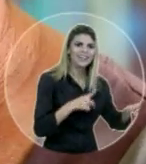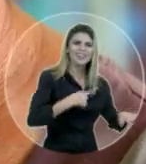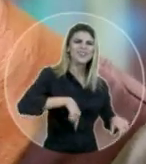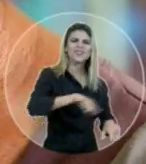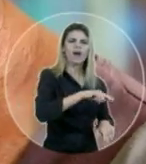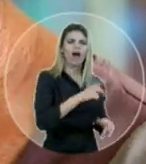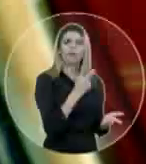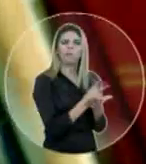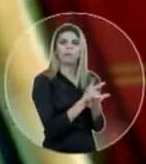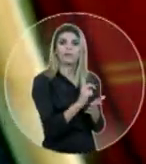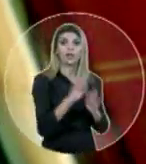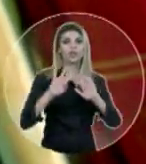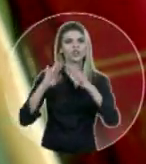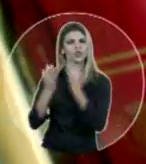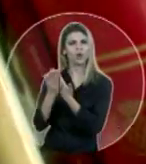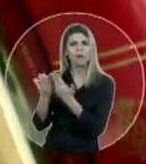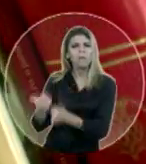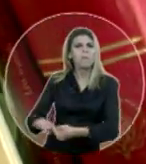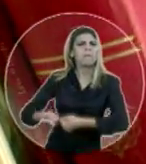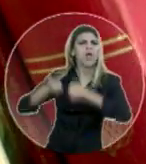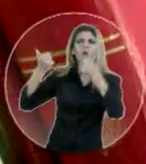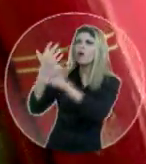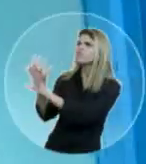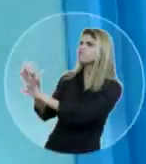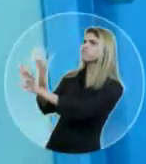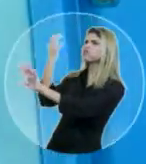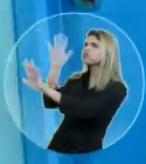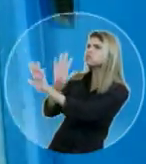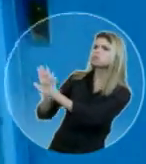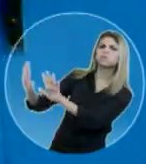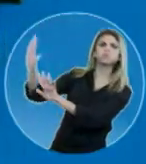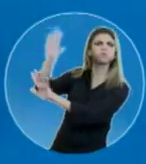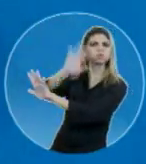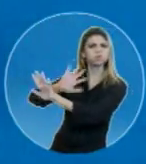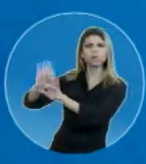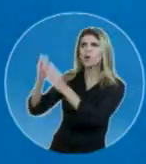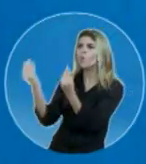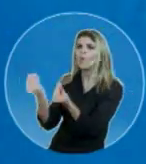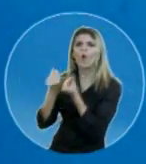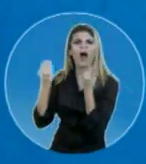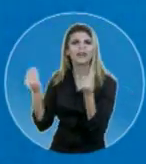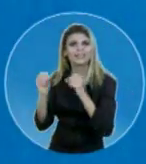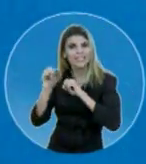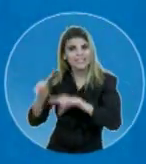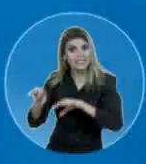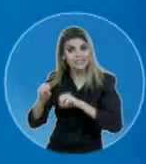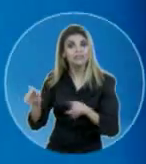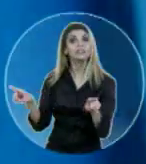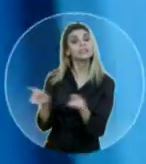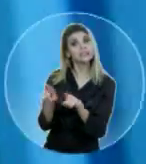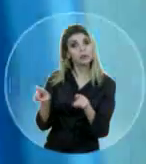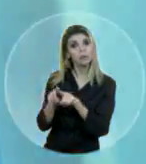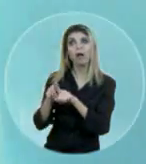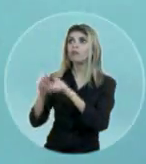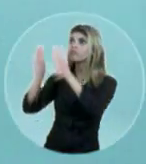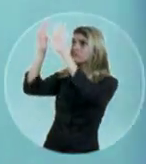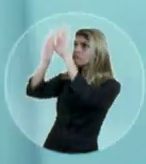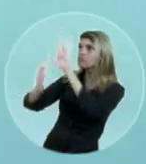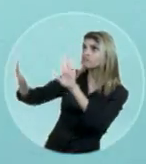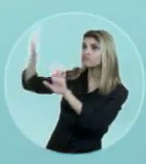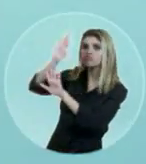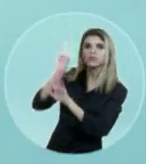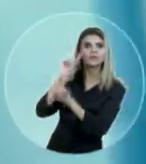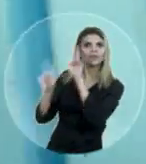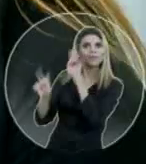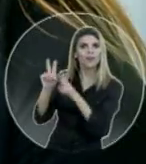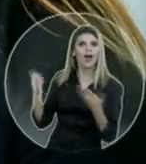diferente. Não era assim. A escola melhorou tanto em questão de qualidade de ensino, quanto de prédio que